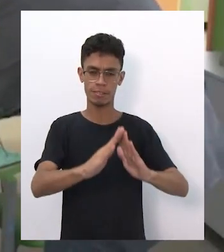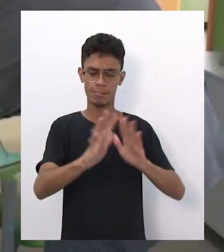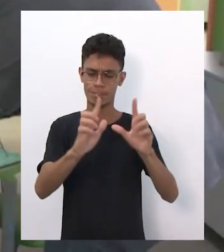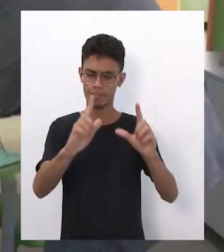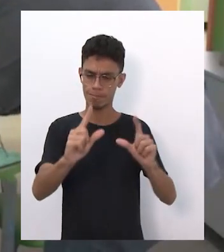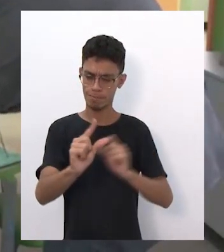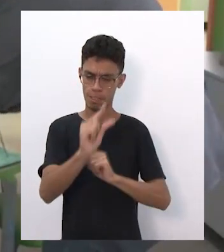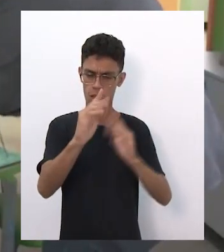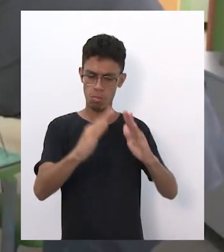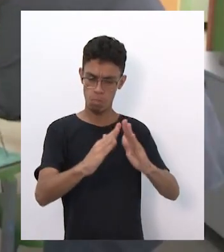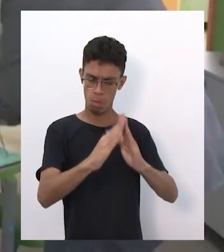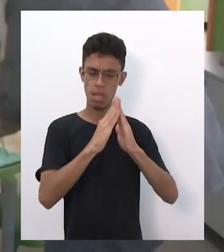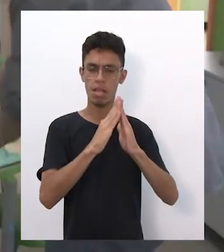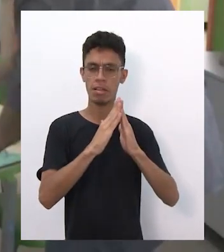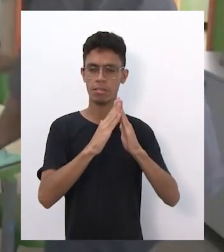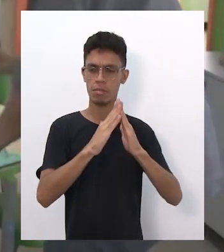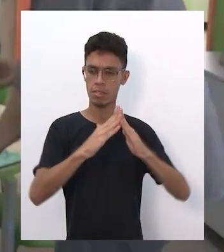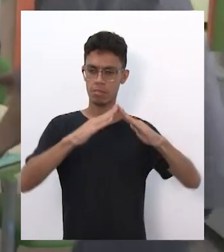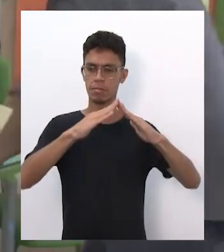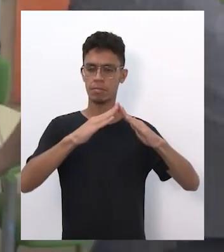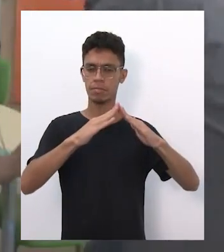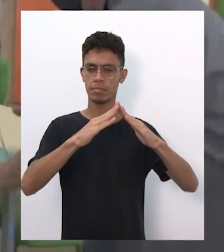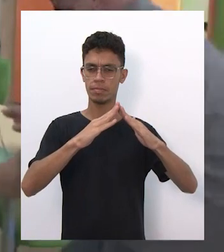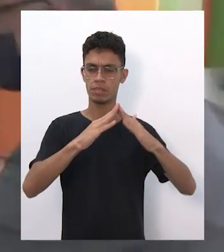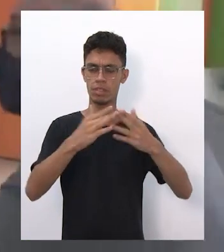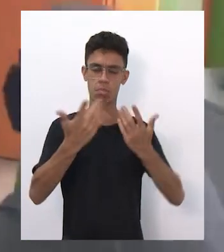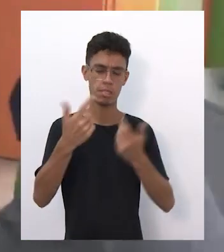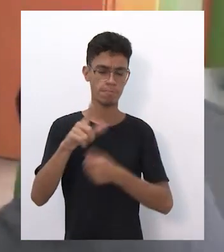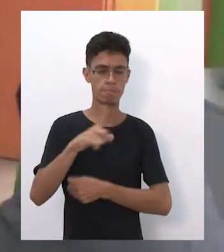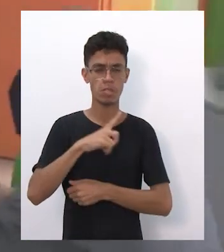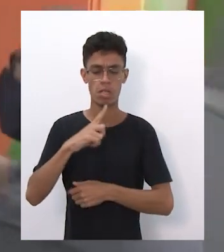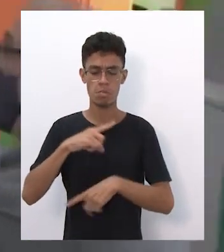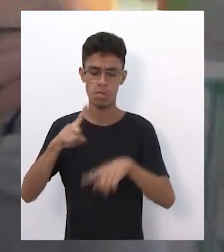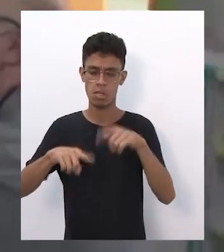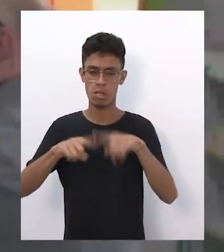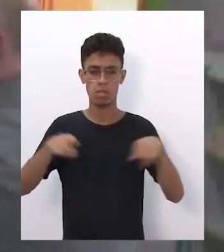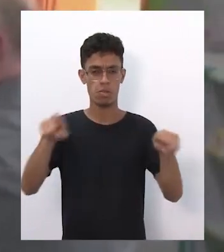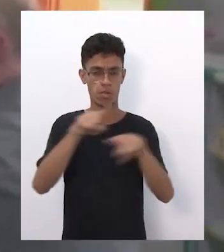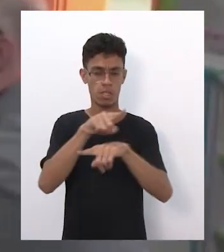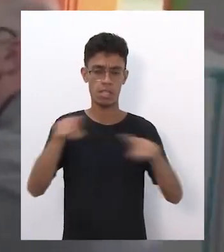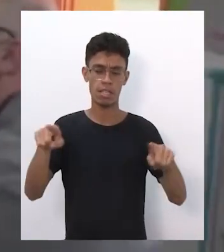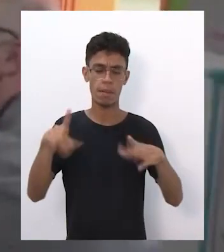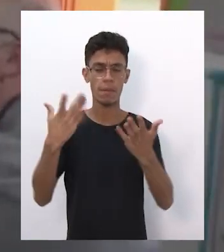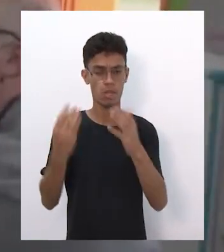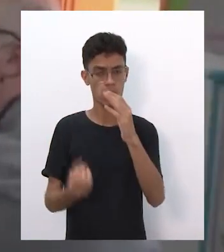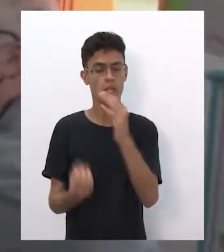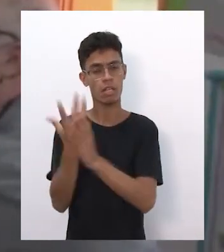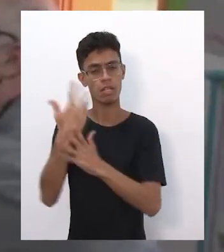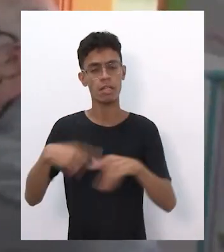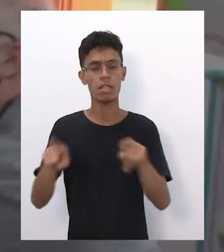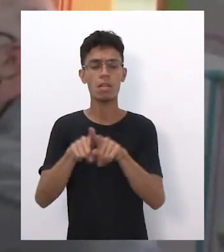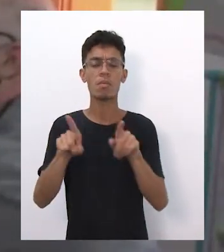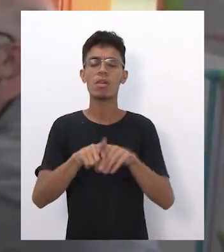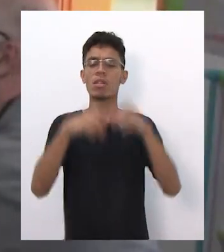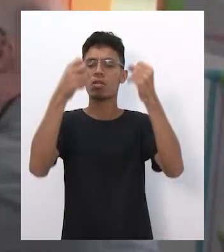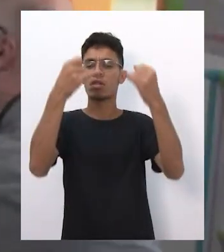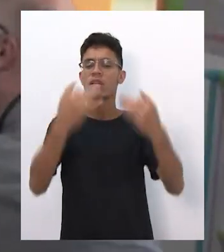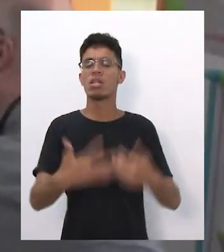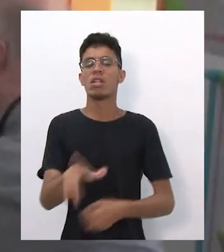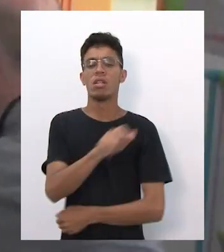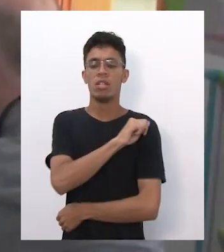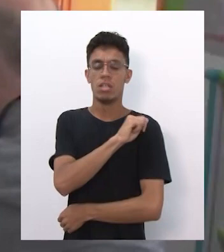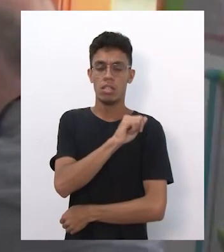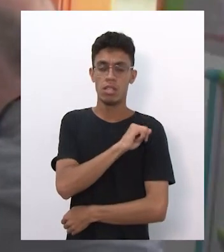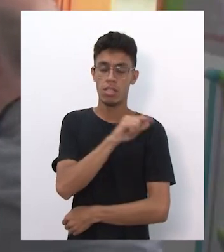melhor, mas aqui está um produto que vocês podem estar desenvolvendo também, explicando para os alunos.